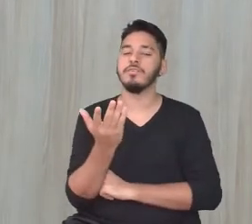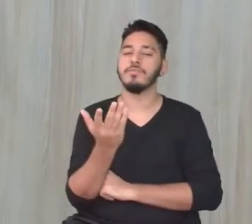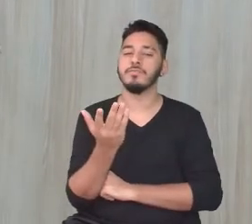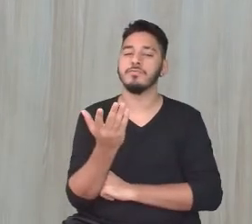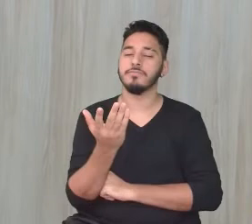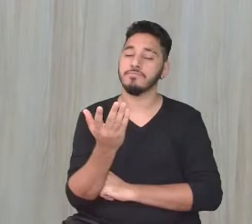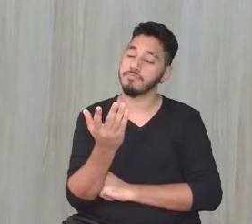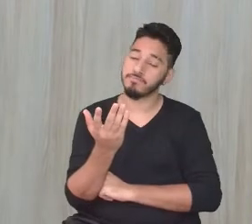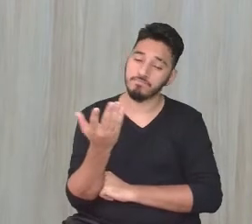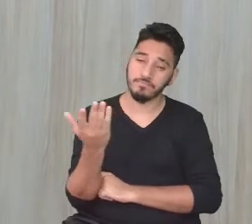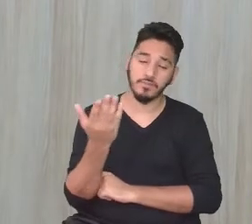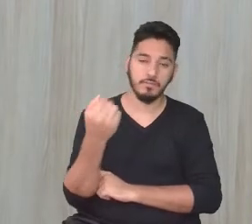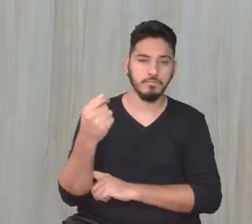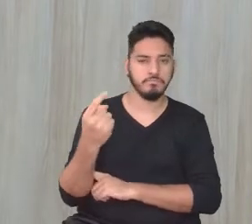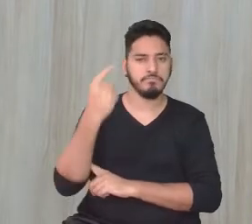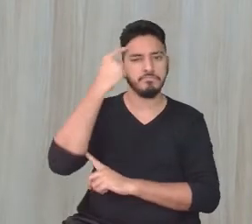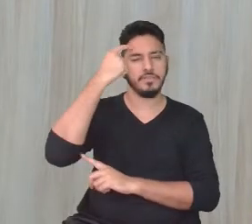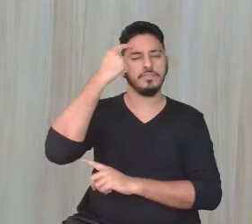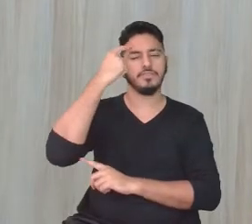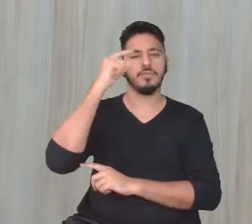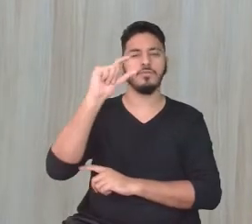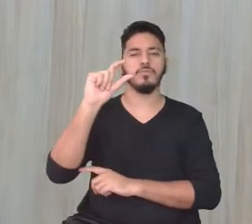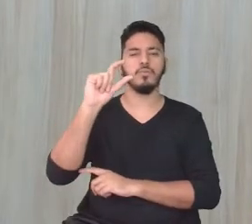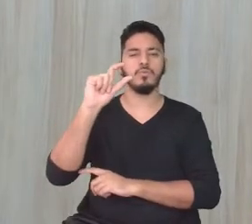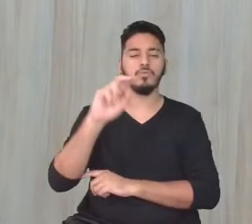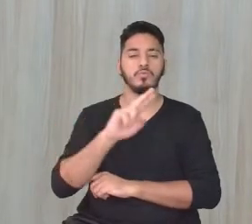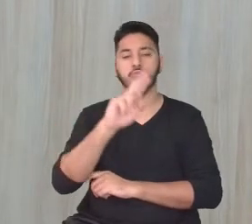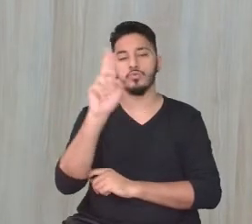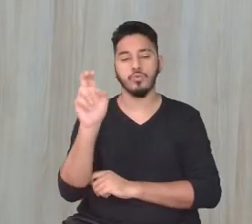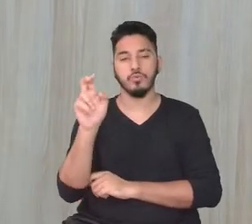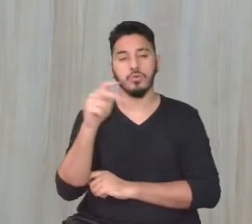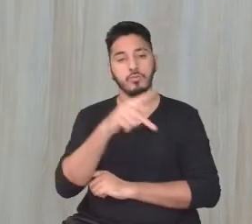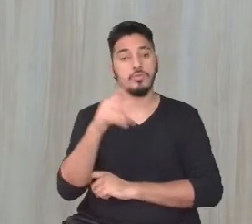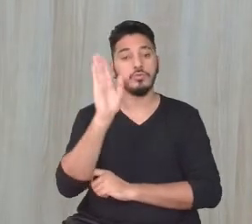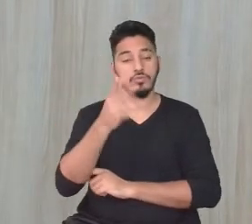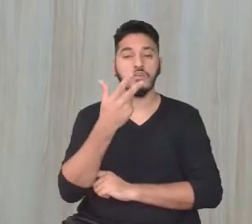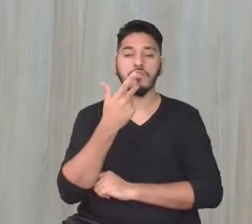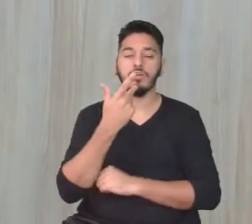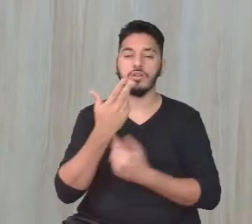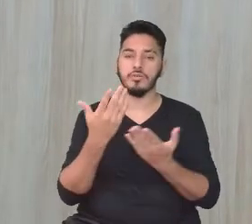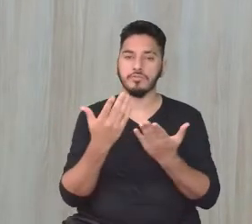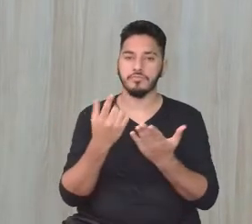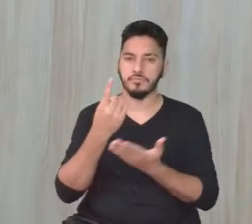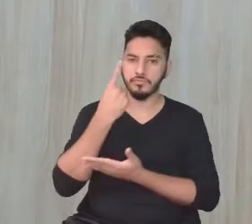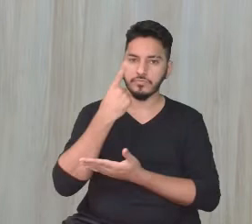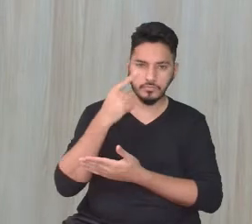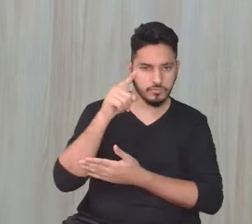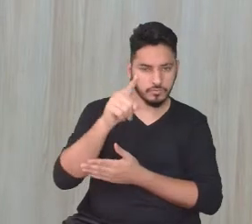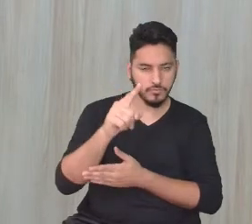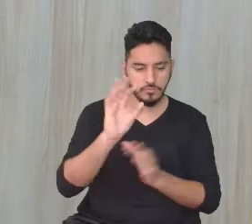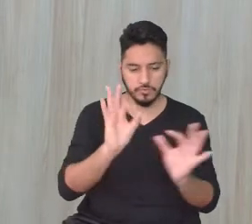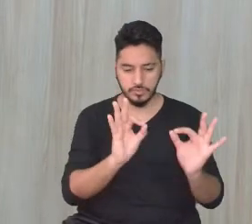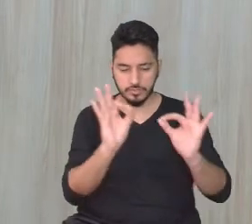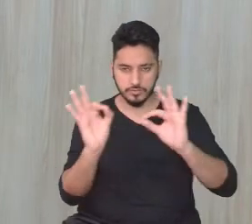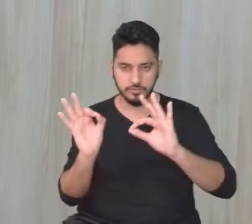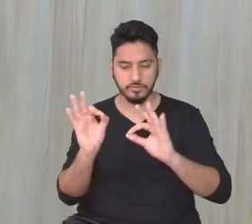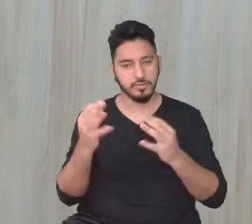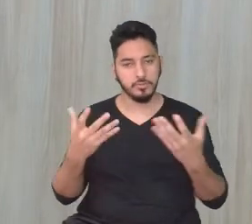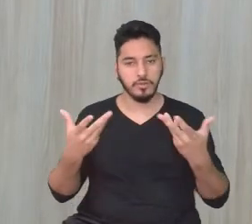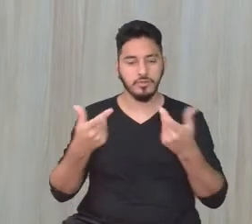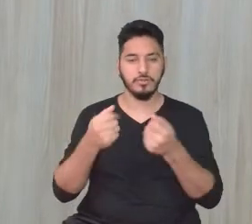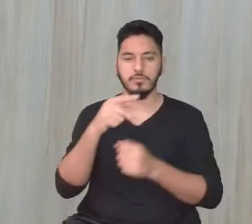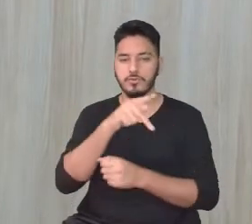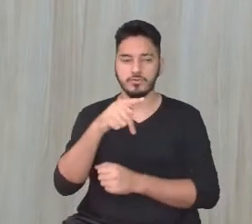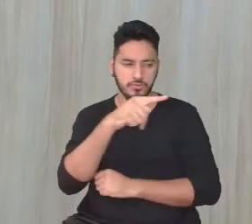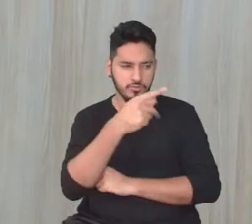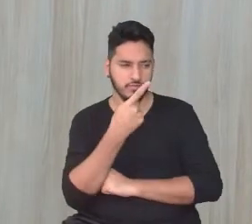então a gente tem que pensar repensar um pouco sobre isso e o professor falou Olha aí você que tá aqui assistindo a senhora como essa vantagem